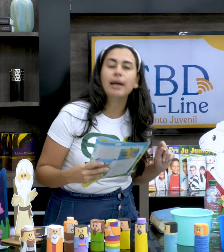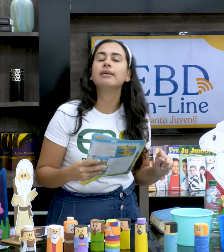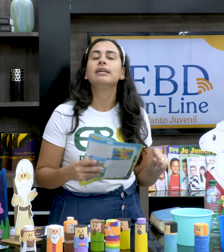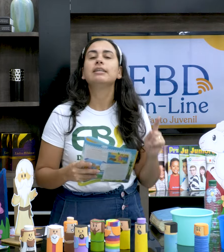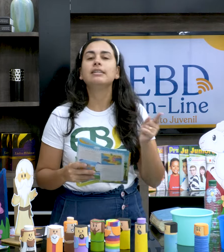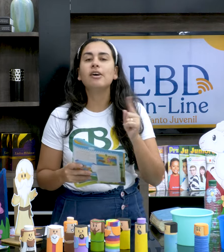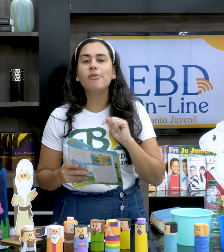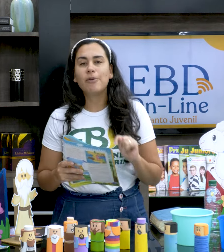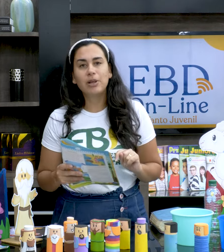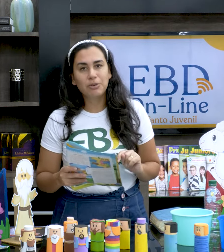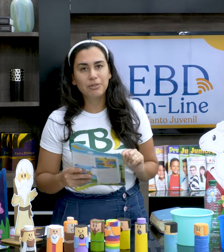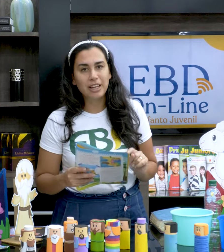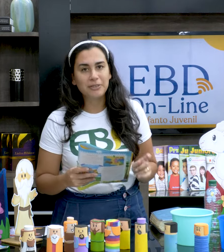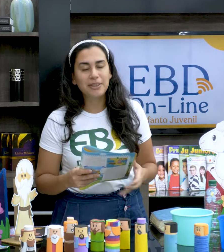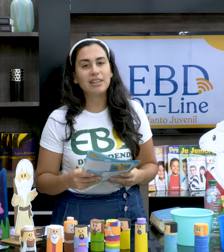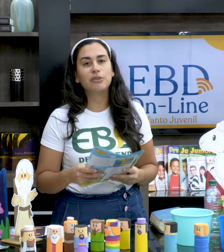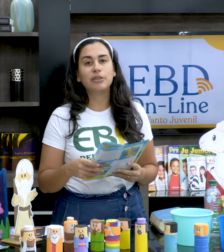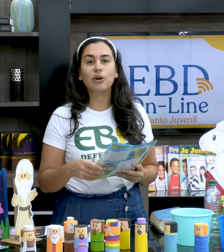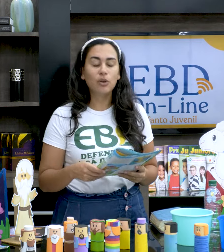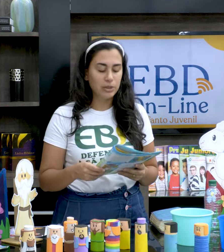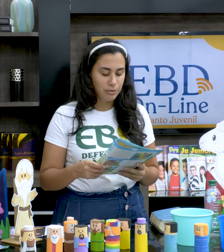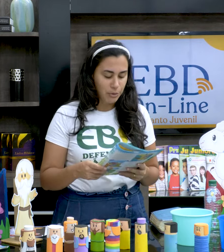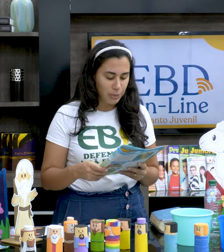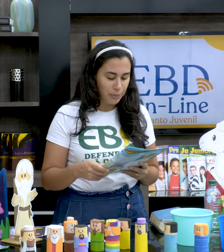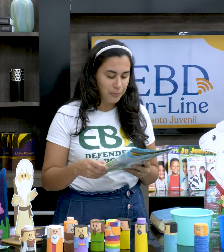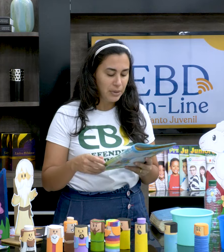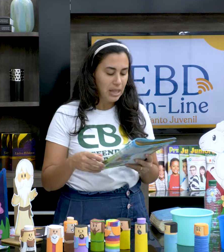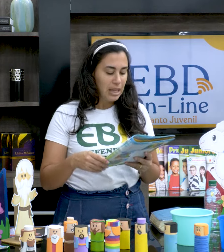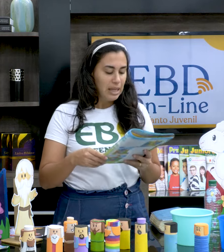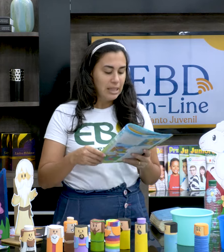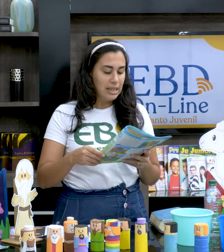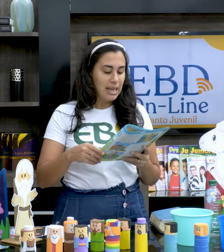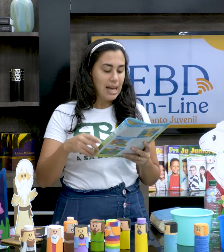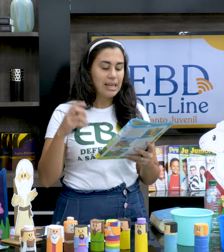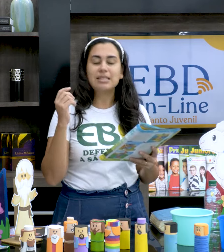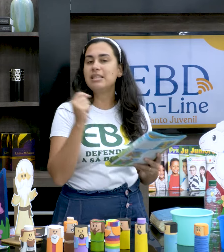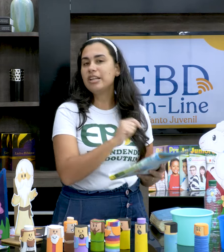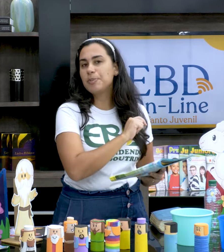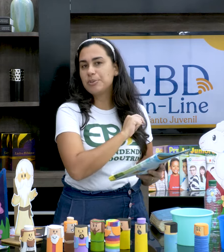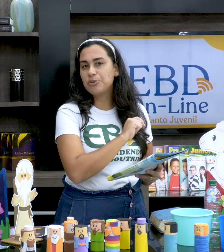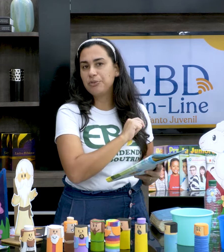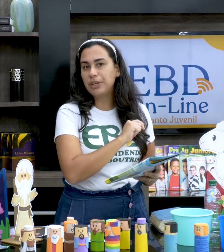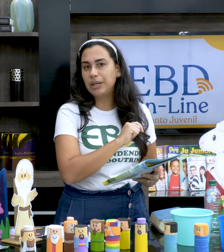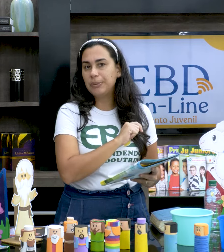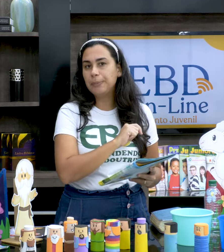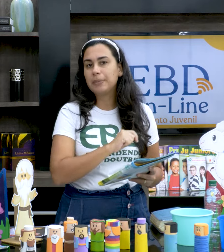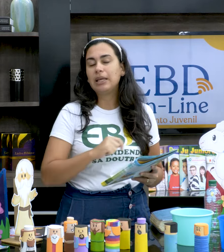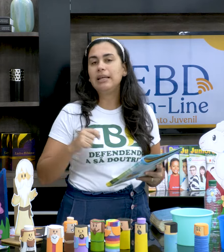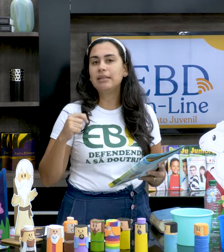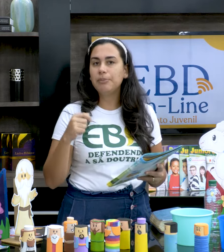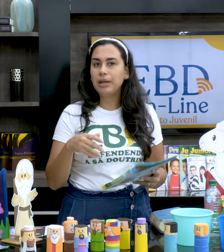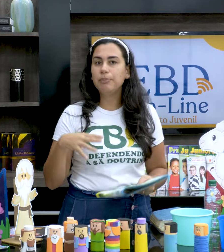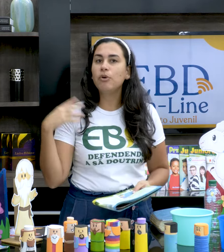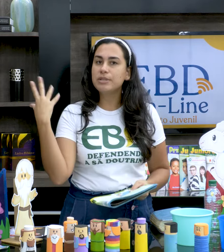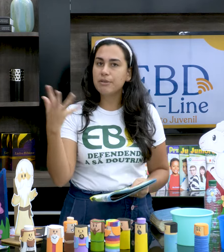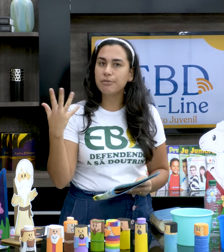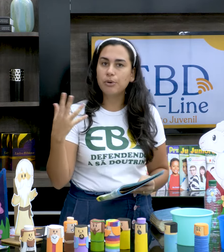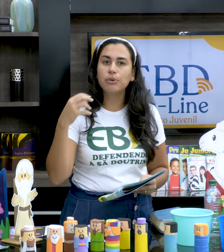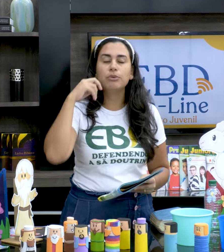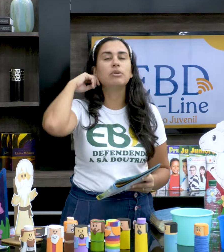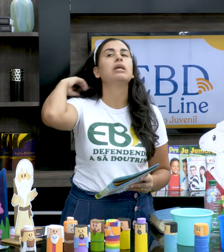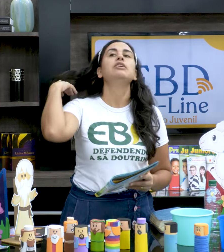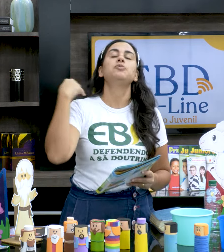a Bíblia, que não é uma nuvem à noite, e à noite era uma coluna de fogo, que aquecia as pessoas do frio, e também, por